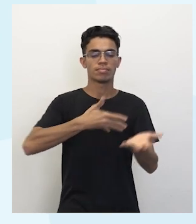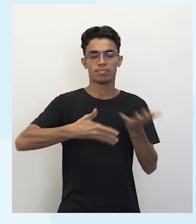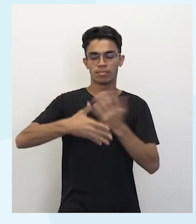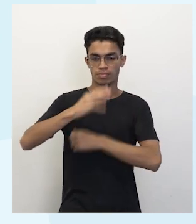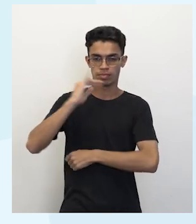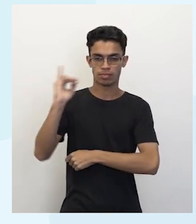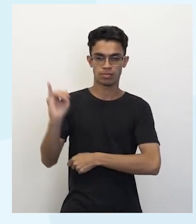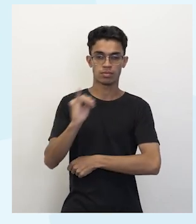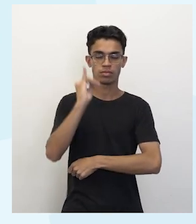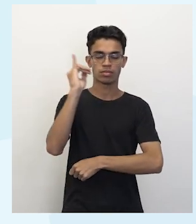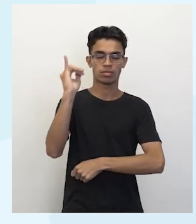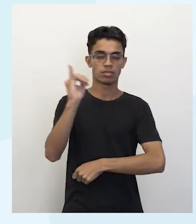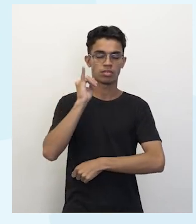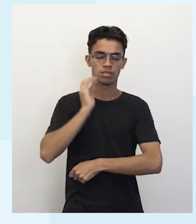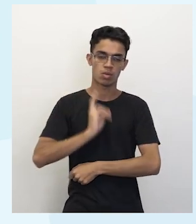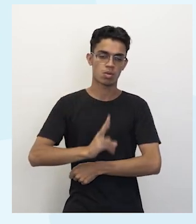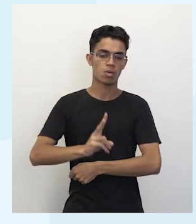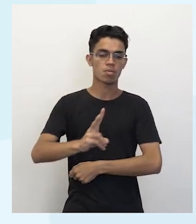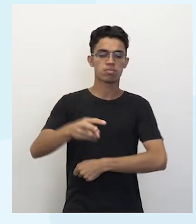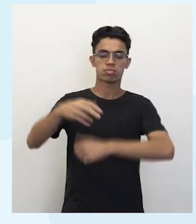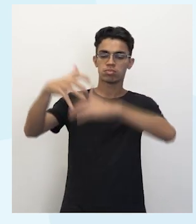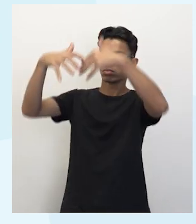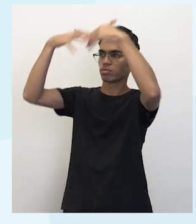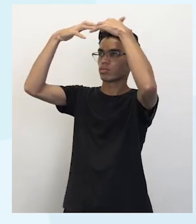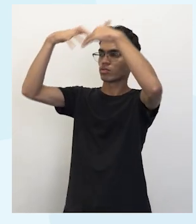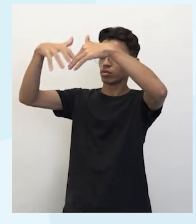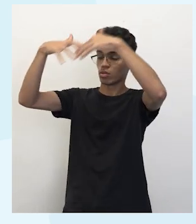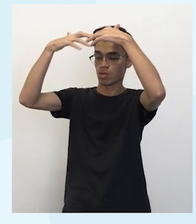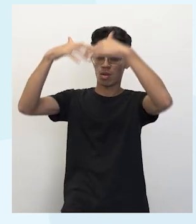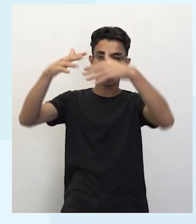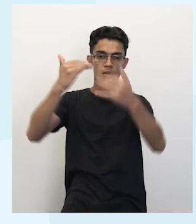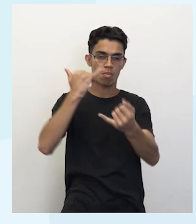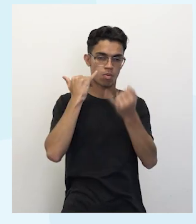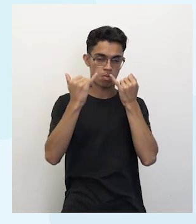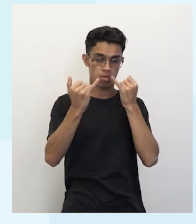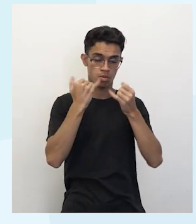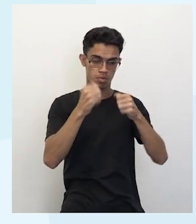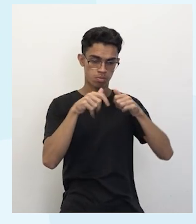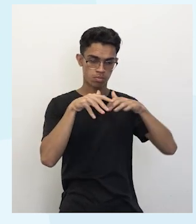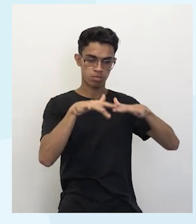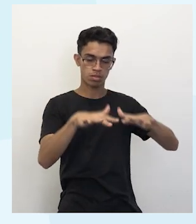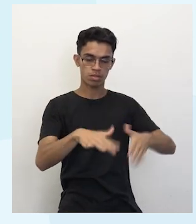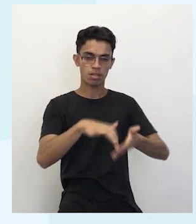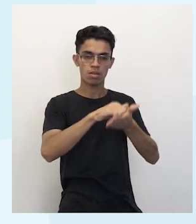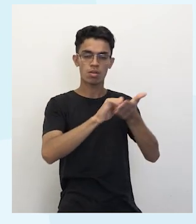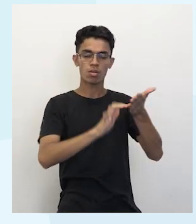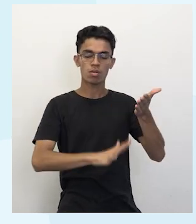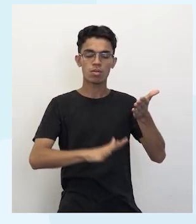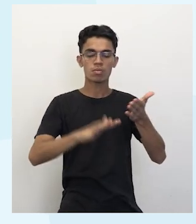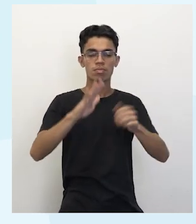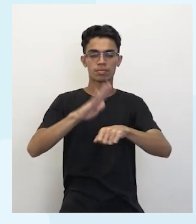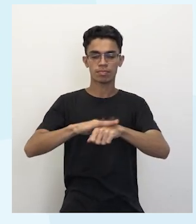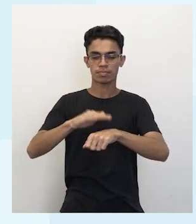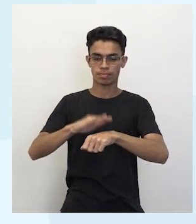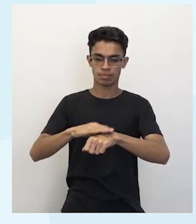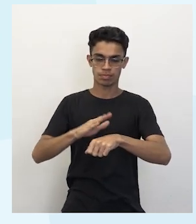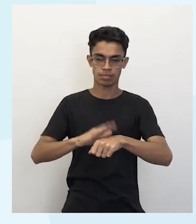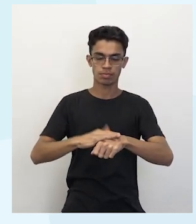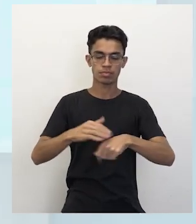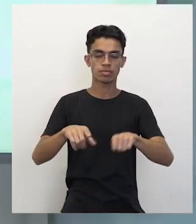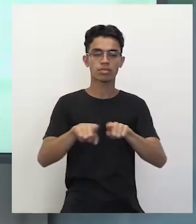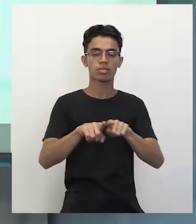compartilhar sempre, né? Refletir sobre as informações compartilhadas, resolver atividades e, claro, muito importante